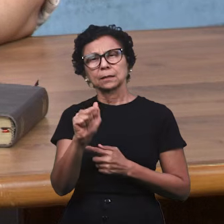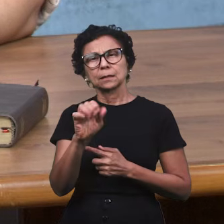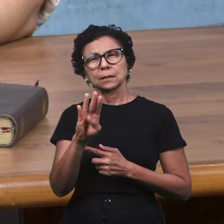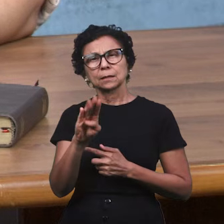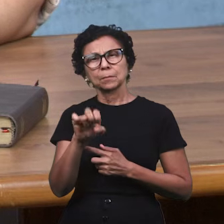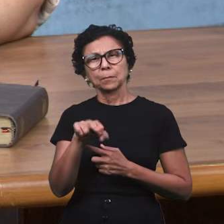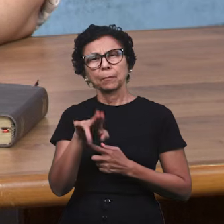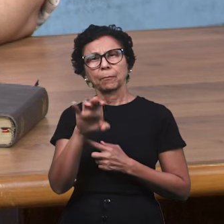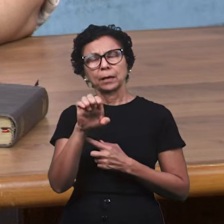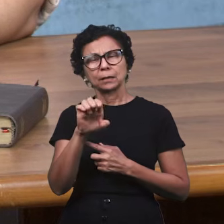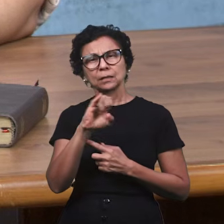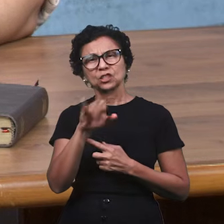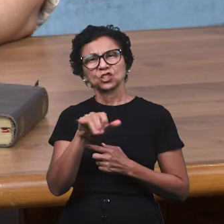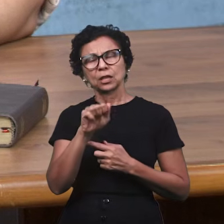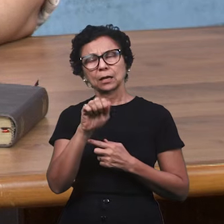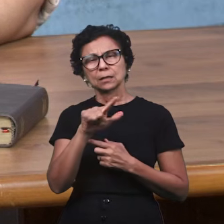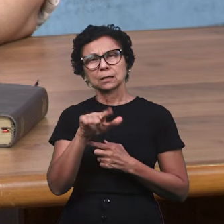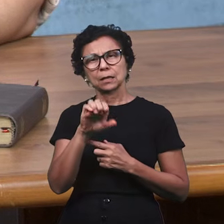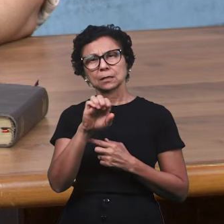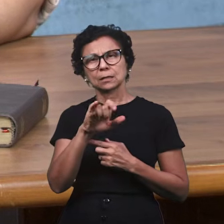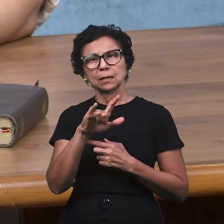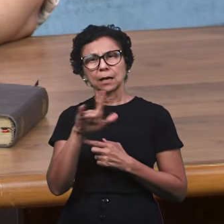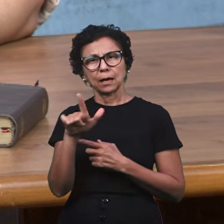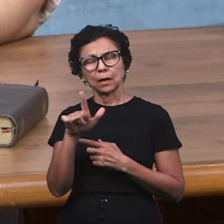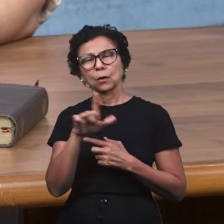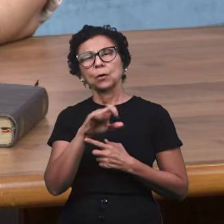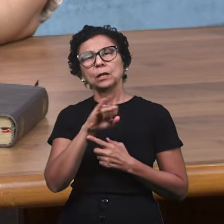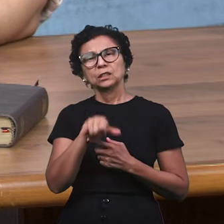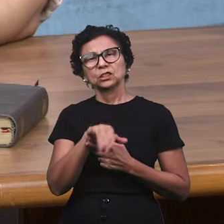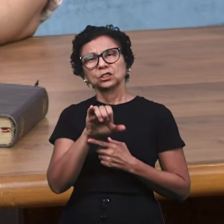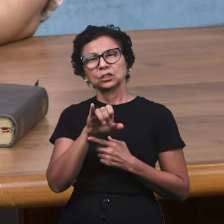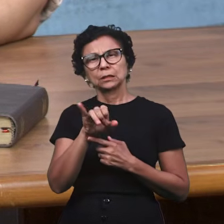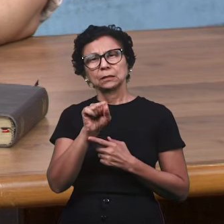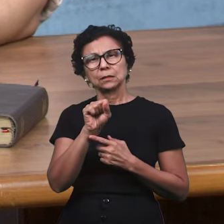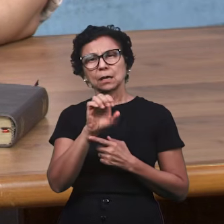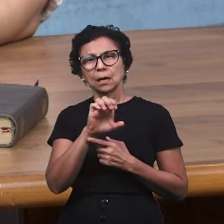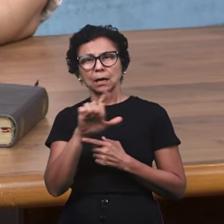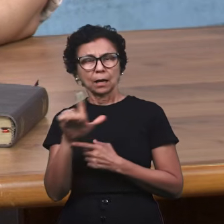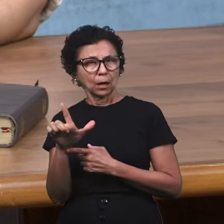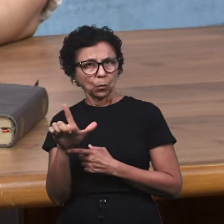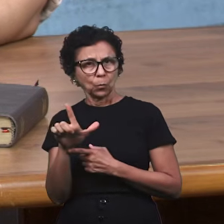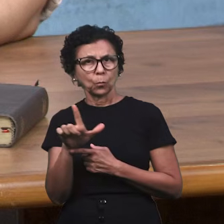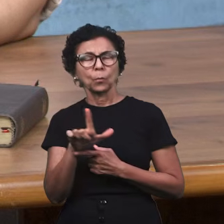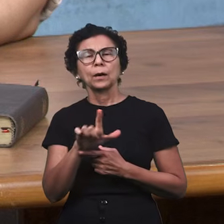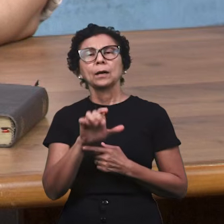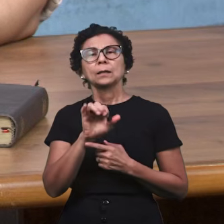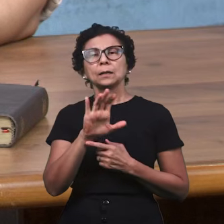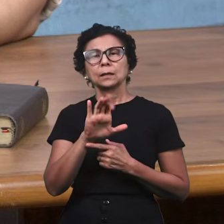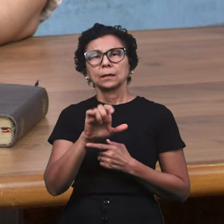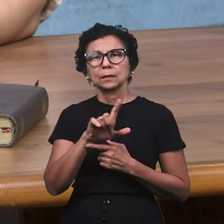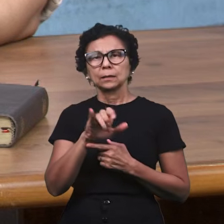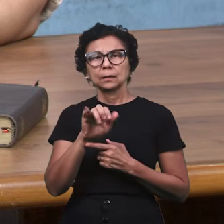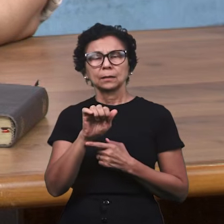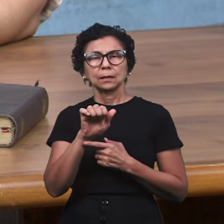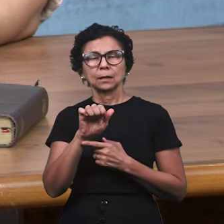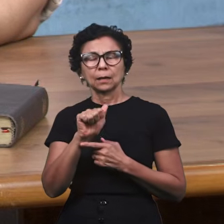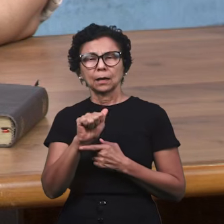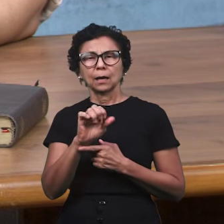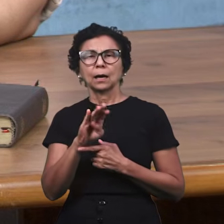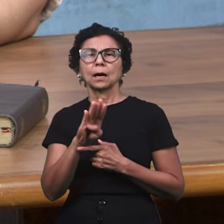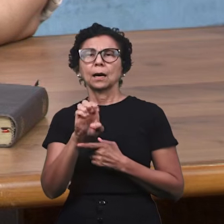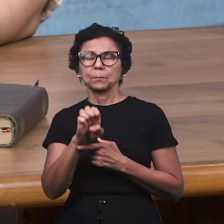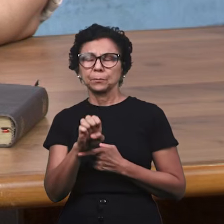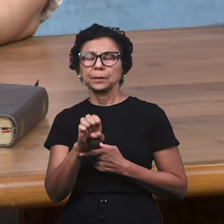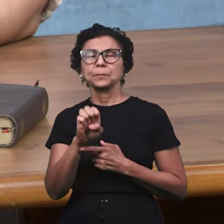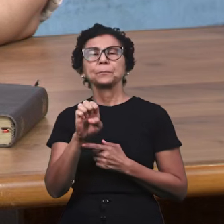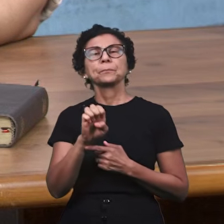e Semiramote, e Jeiel, e Uni, Eliabe e Benaia,